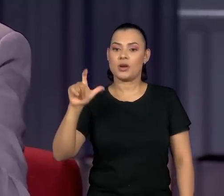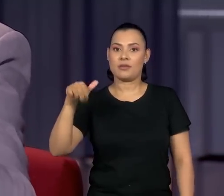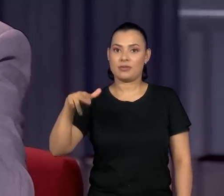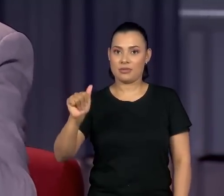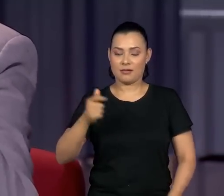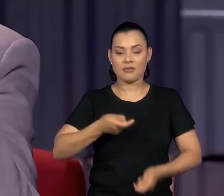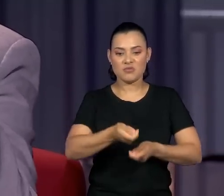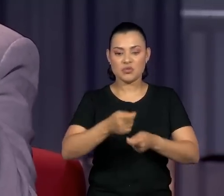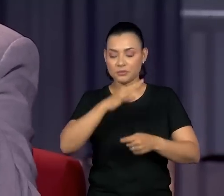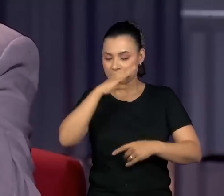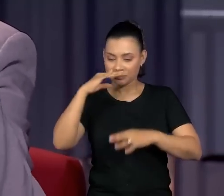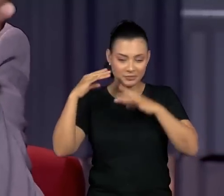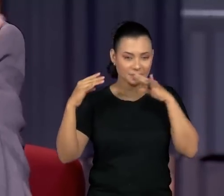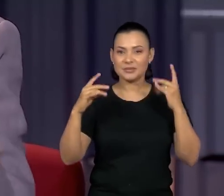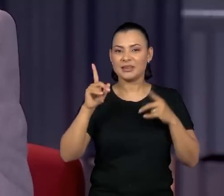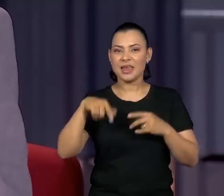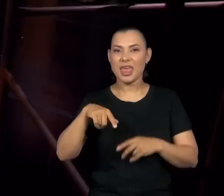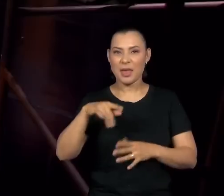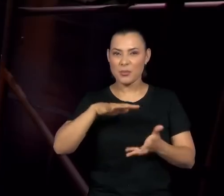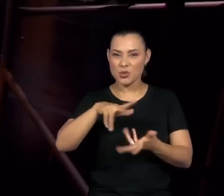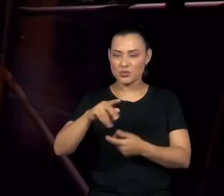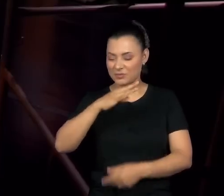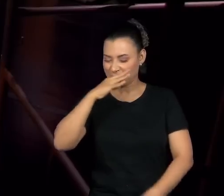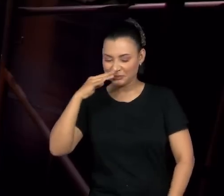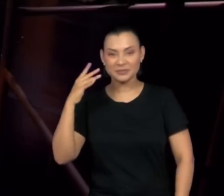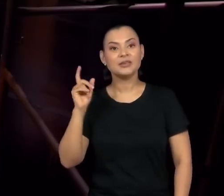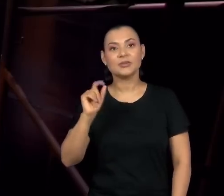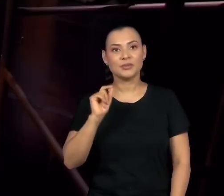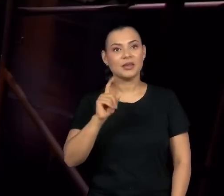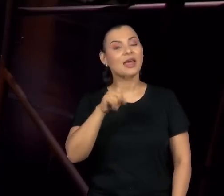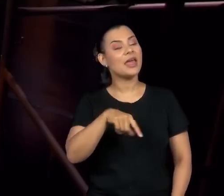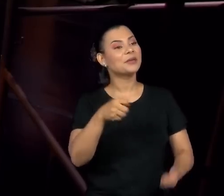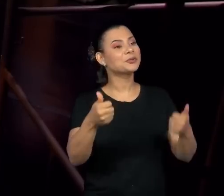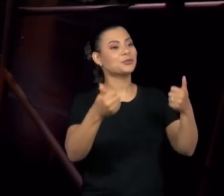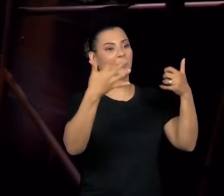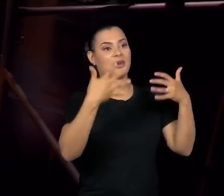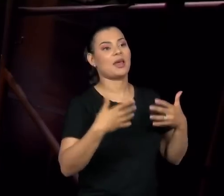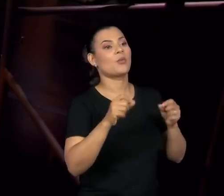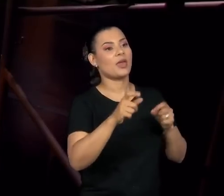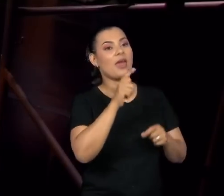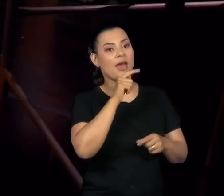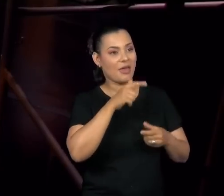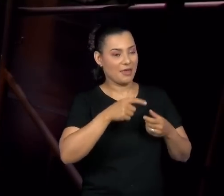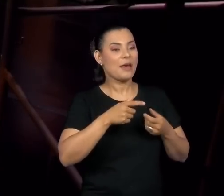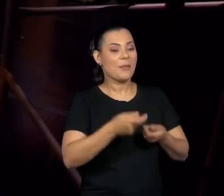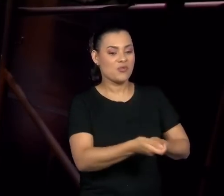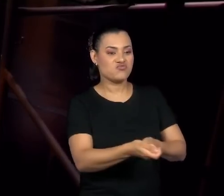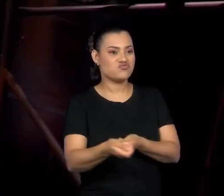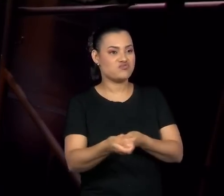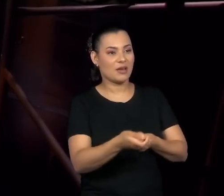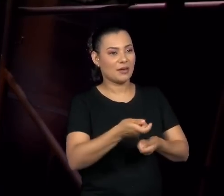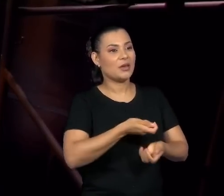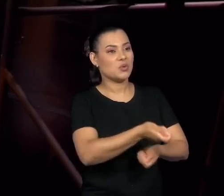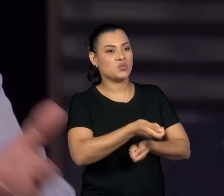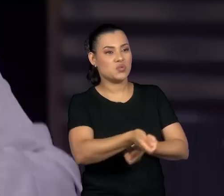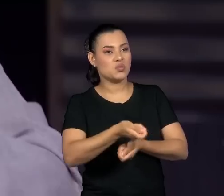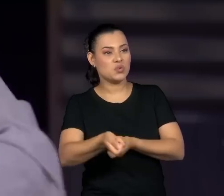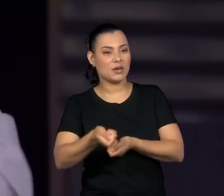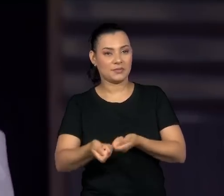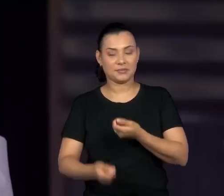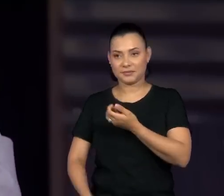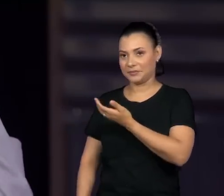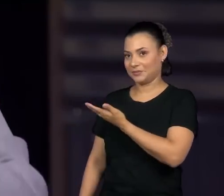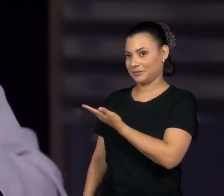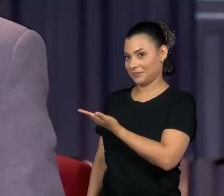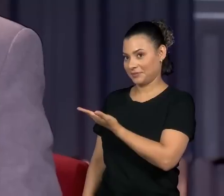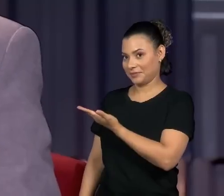muito tempo que o cheiro do mundo era o cheiro da creolina. Creolina é bom que a gente explique, né? É um líquido que serve de desinfetante, geralmente é